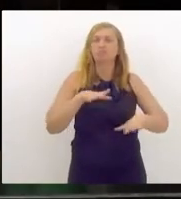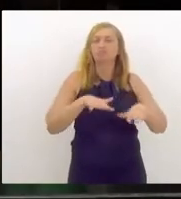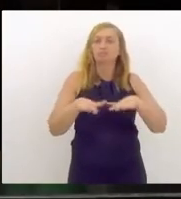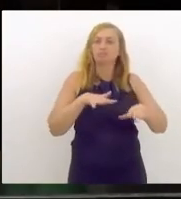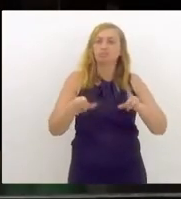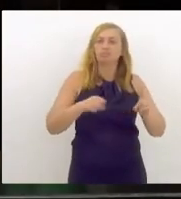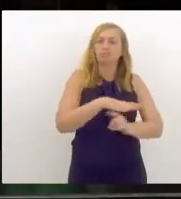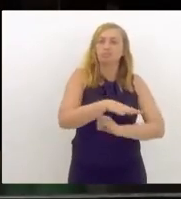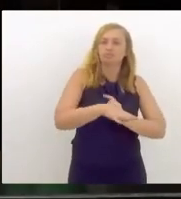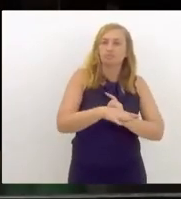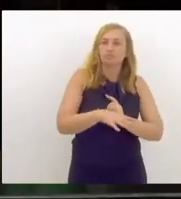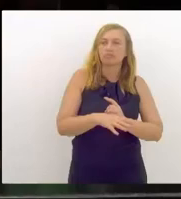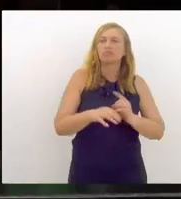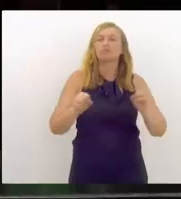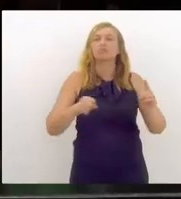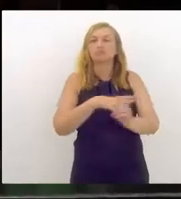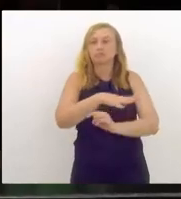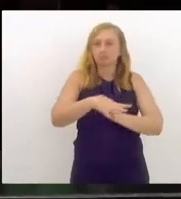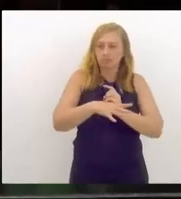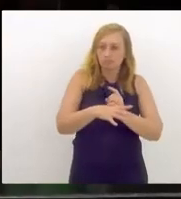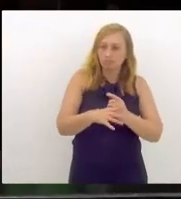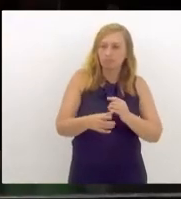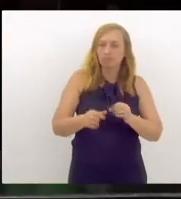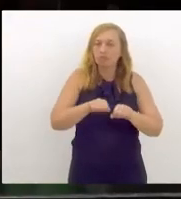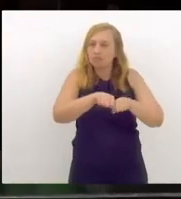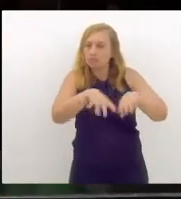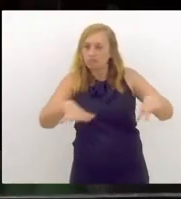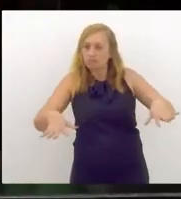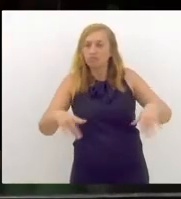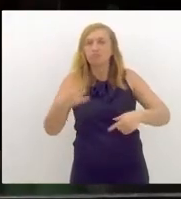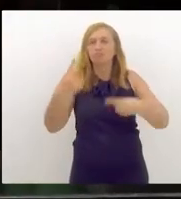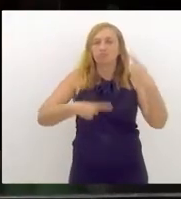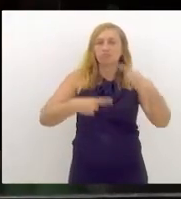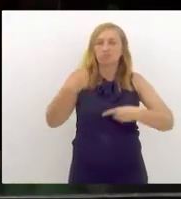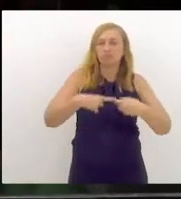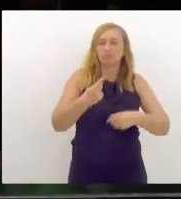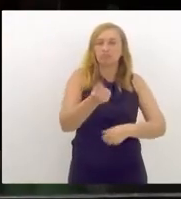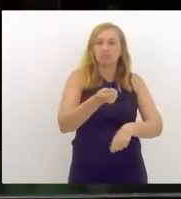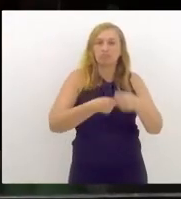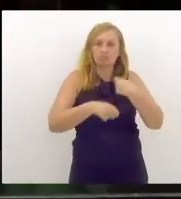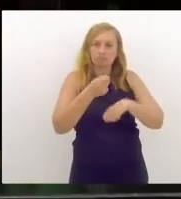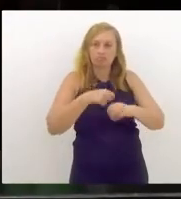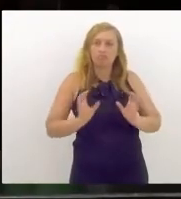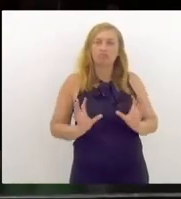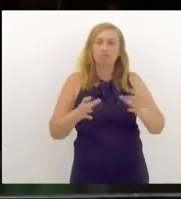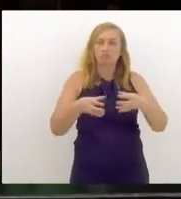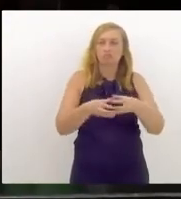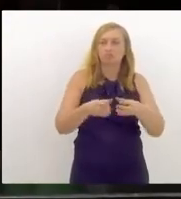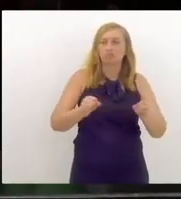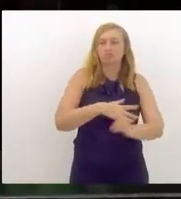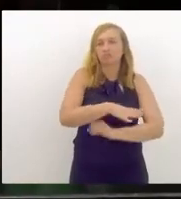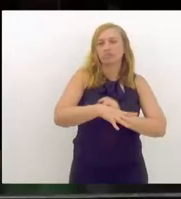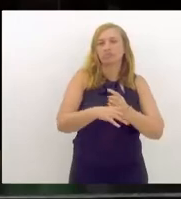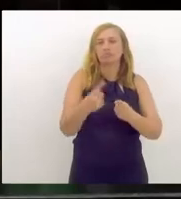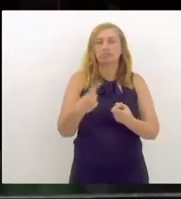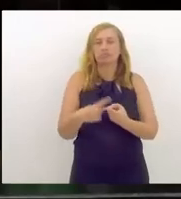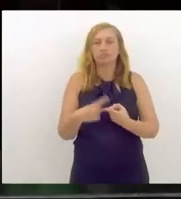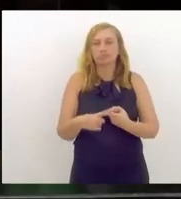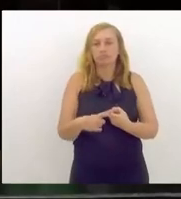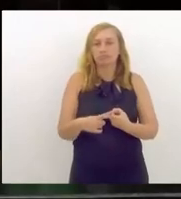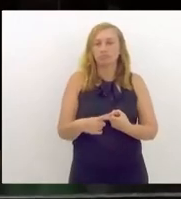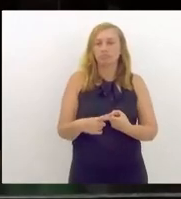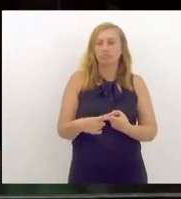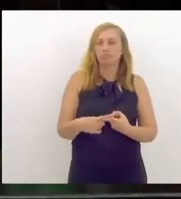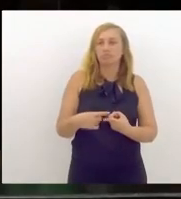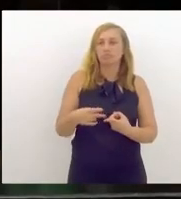social foi para a sociedade ampliando uma discussão econômica por conjunto da sociedade porque nos dizem